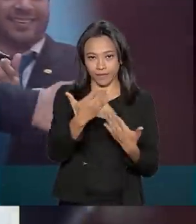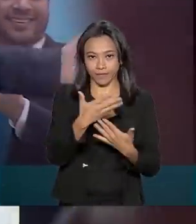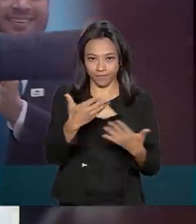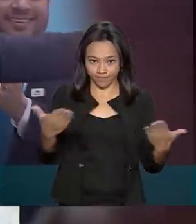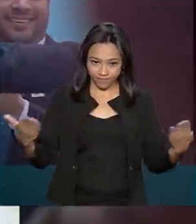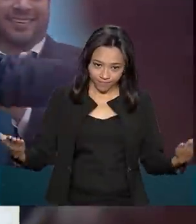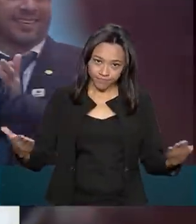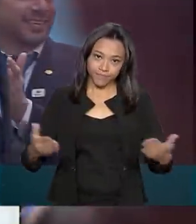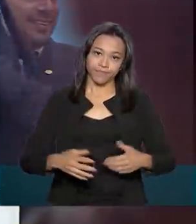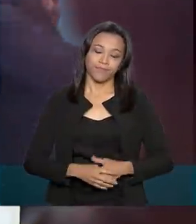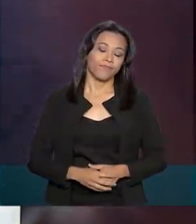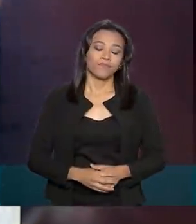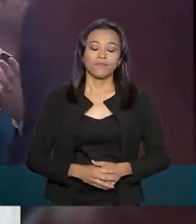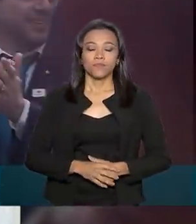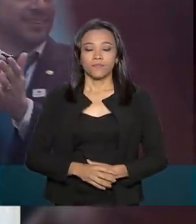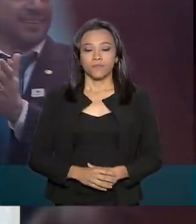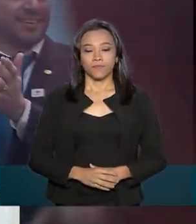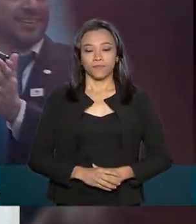Obrigado, obrigado.